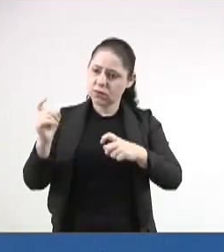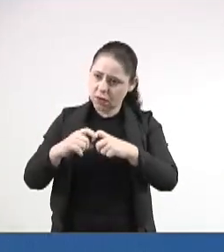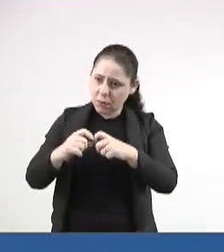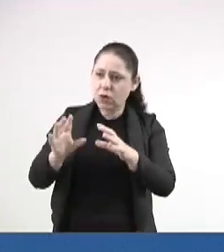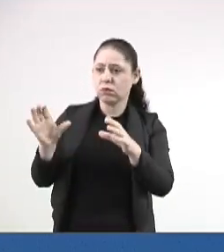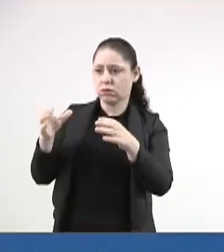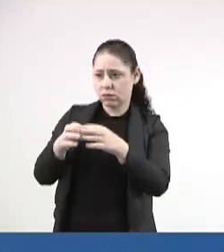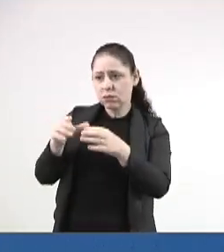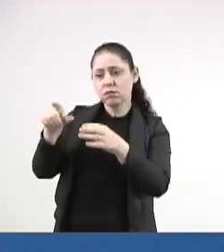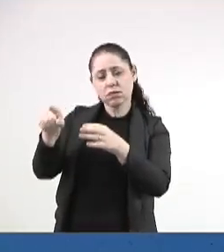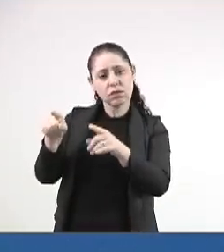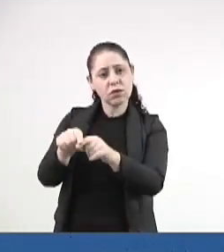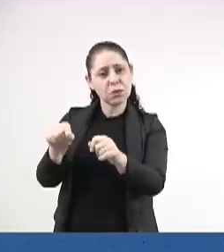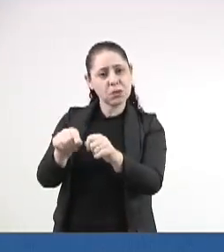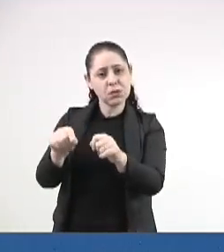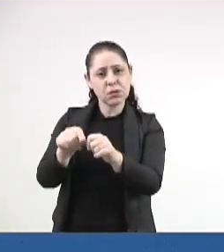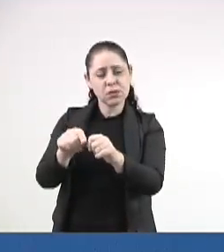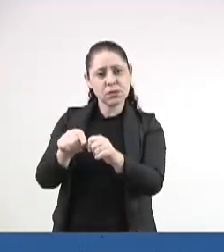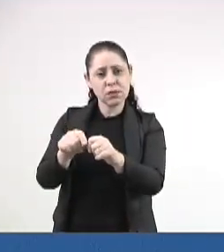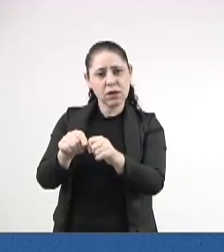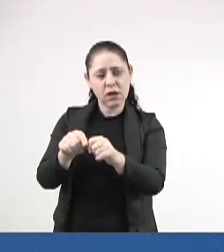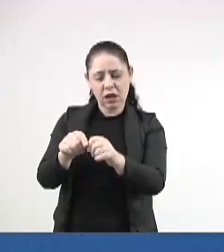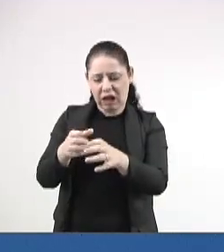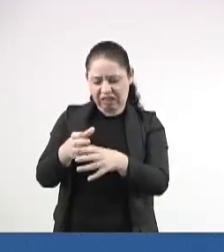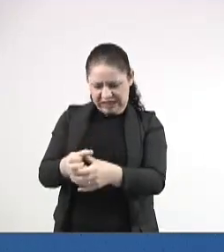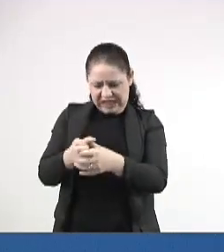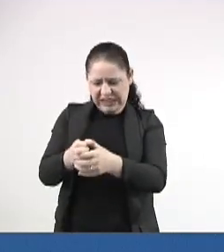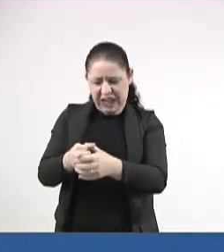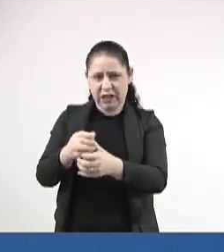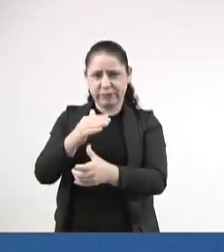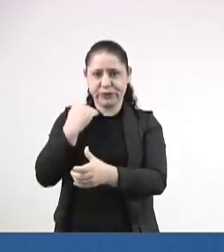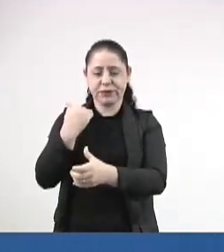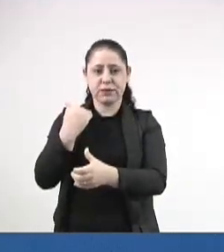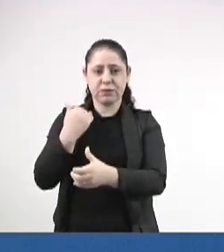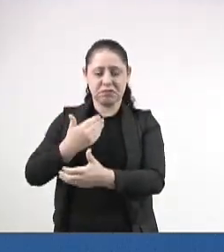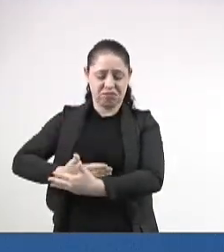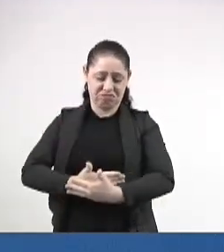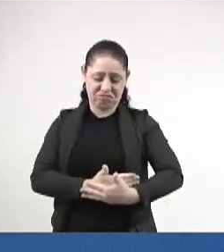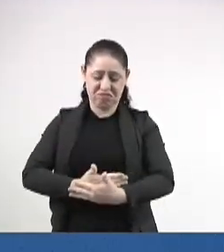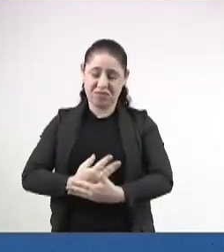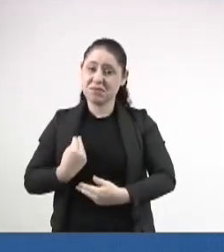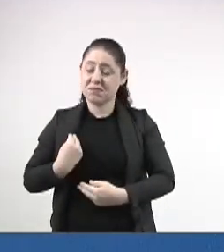equipe médica, tem que estrangular, matar o feto fora da barriga, vivo.